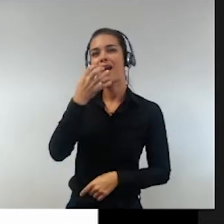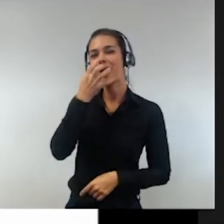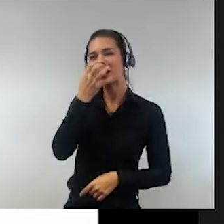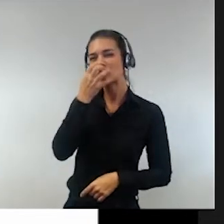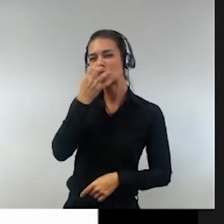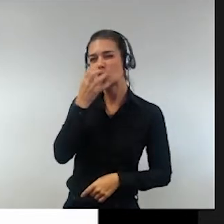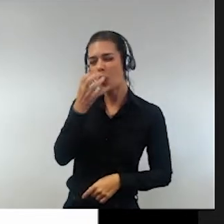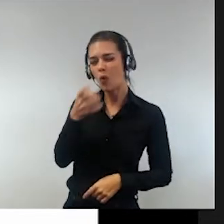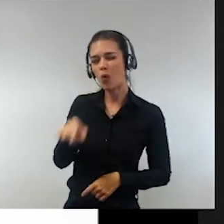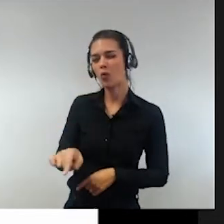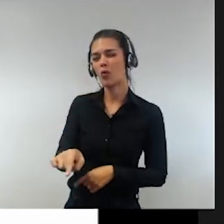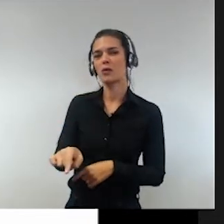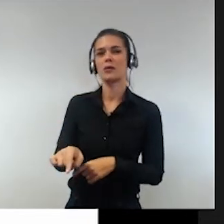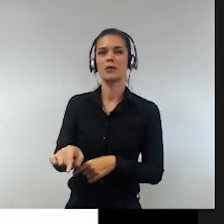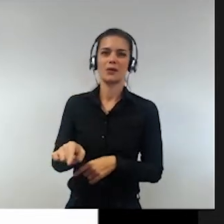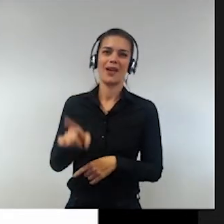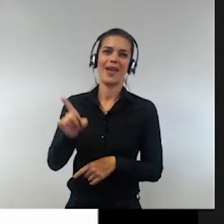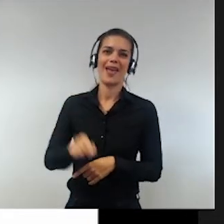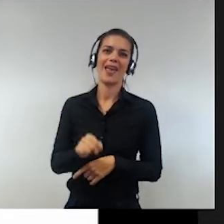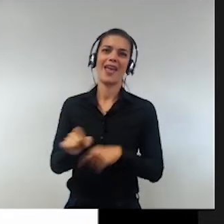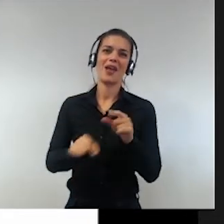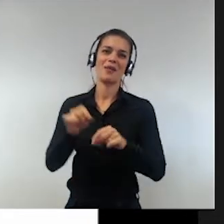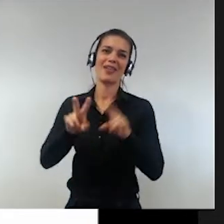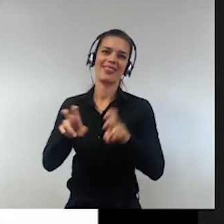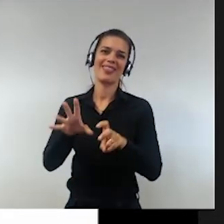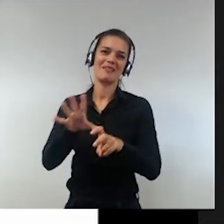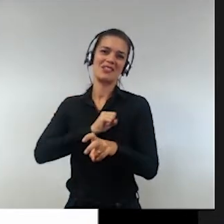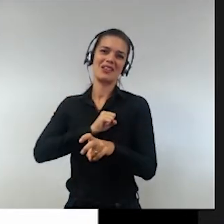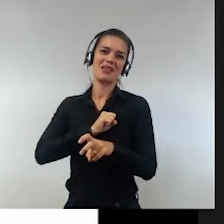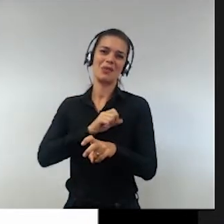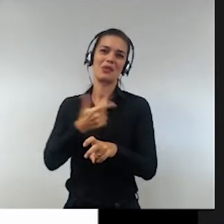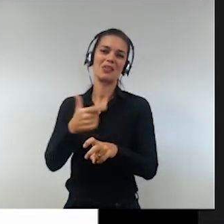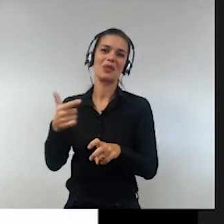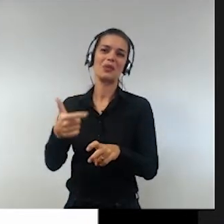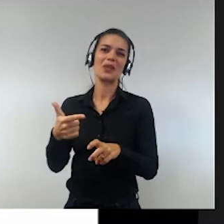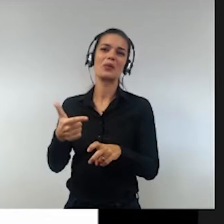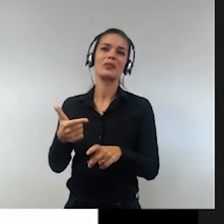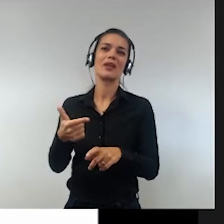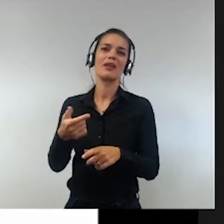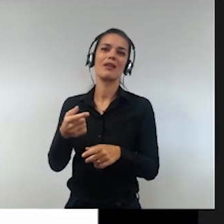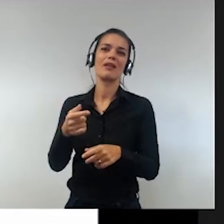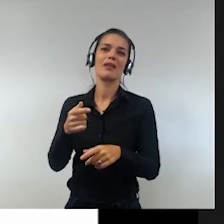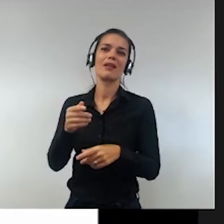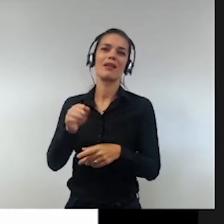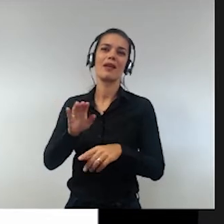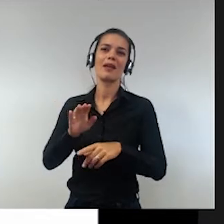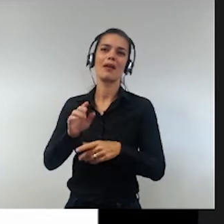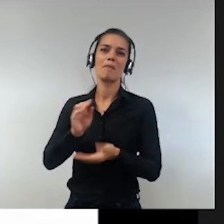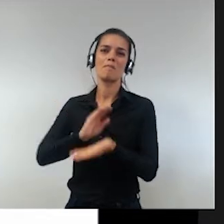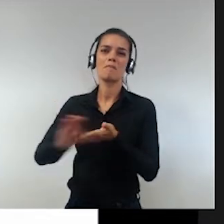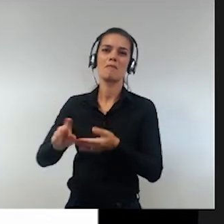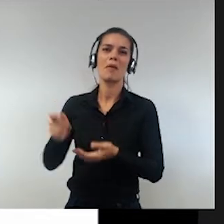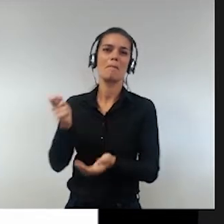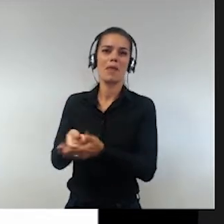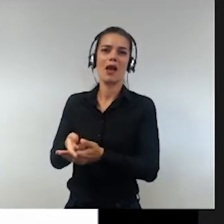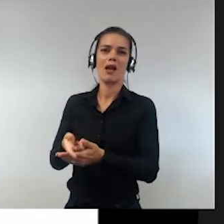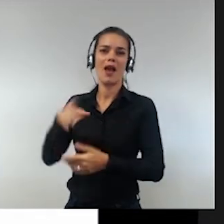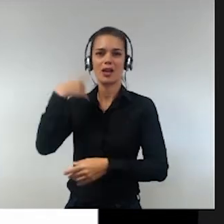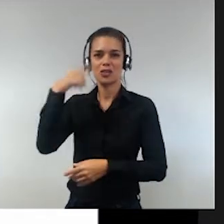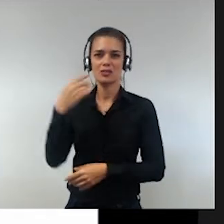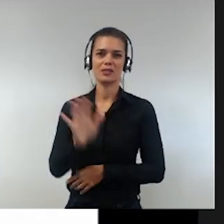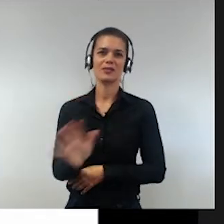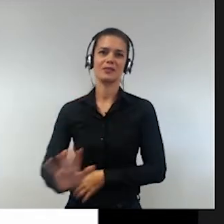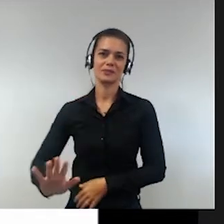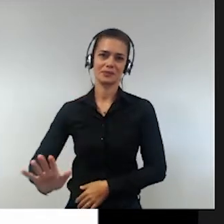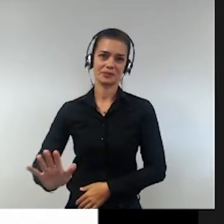gente entende que causa de amor não se mexe com mercantilia. Mas causas condominiais, que você está lidando em ações para o tutor, a gente